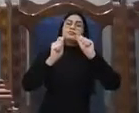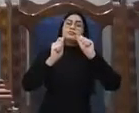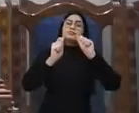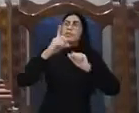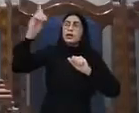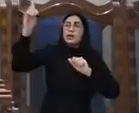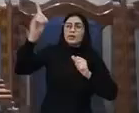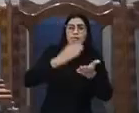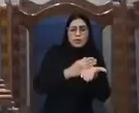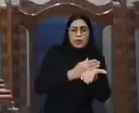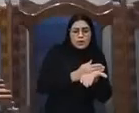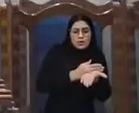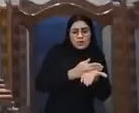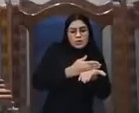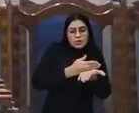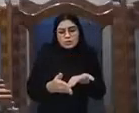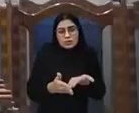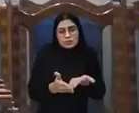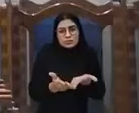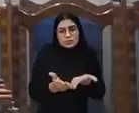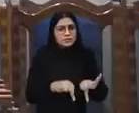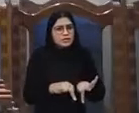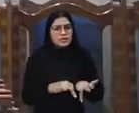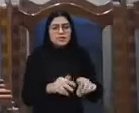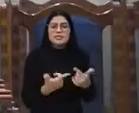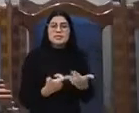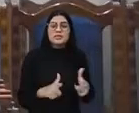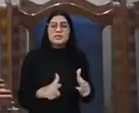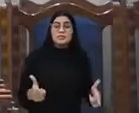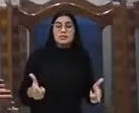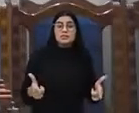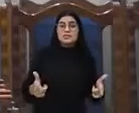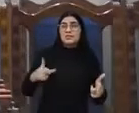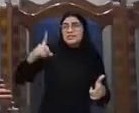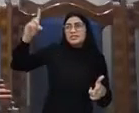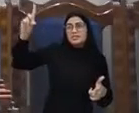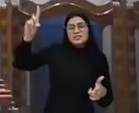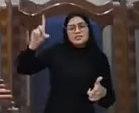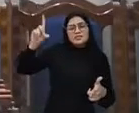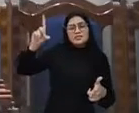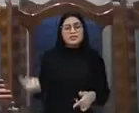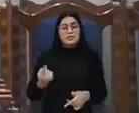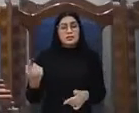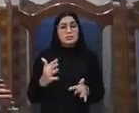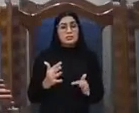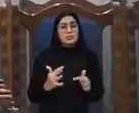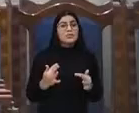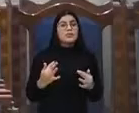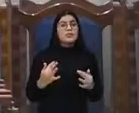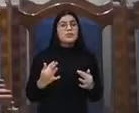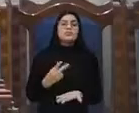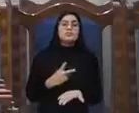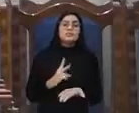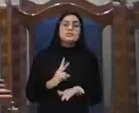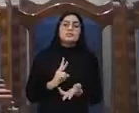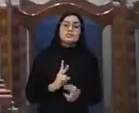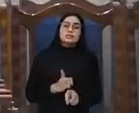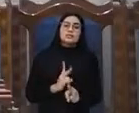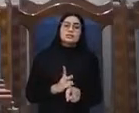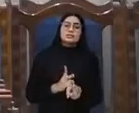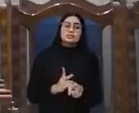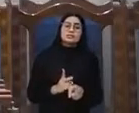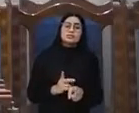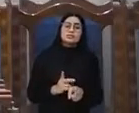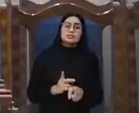tem começo, meio e fim, ele é sempre Deus, aleluia, ele só exige do homem uma